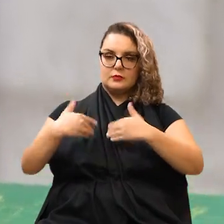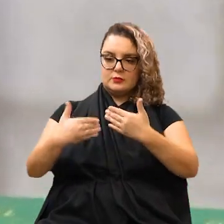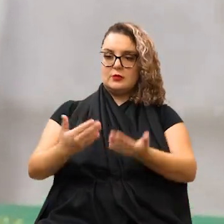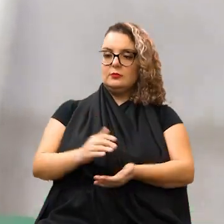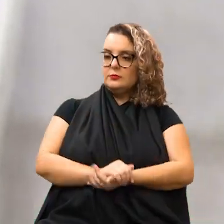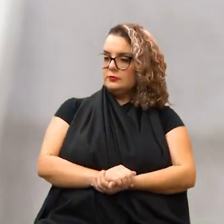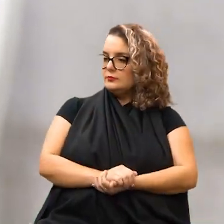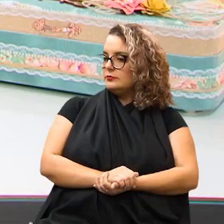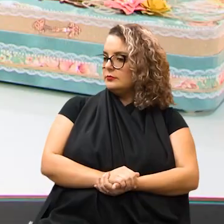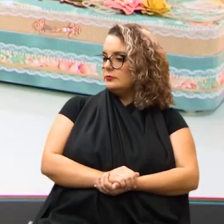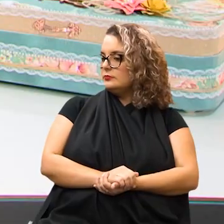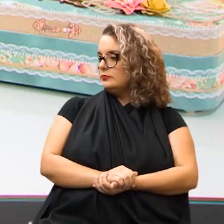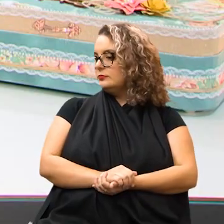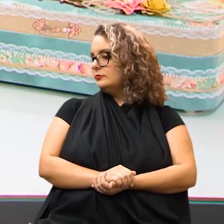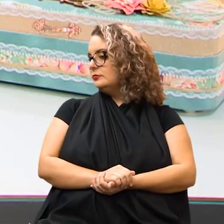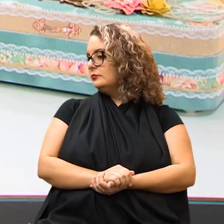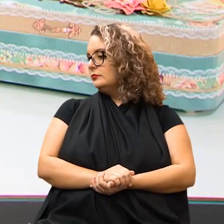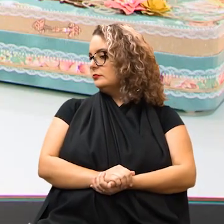tempo.